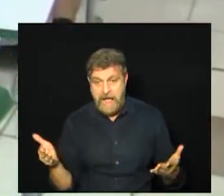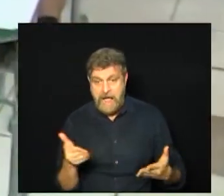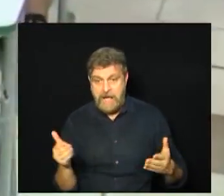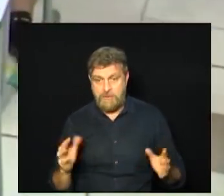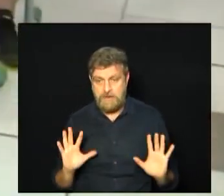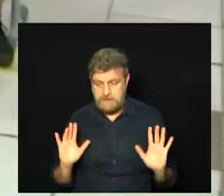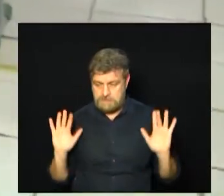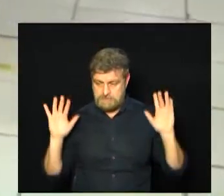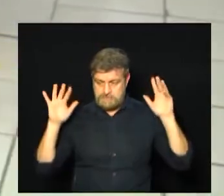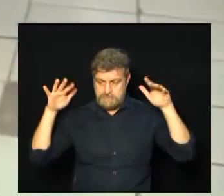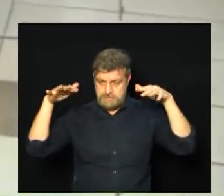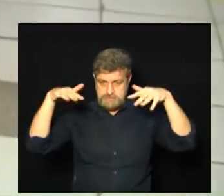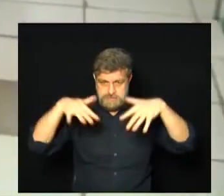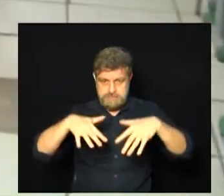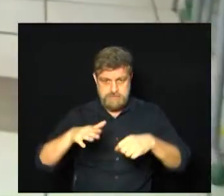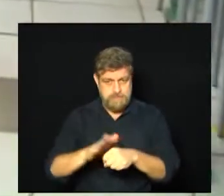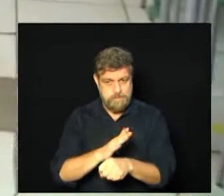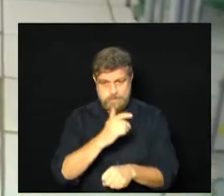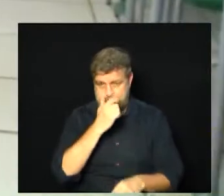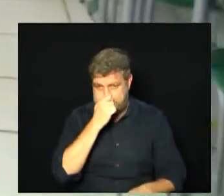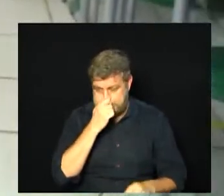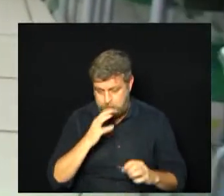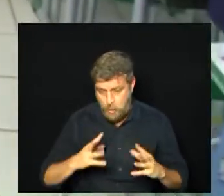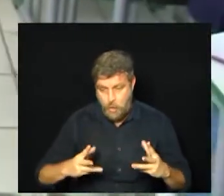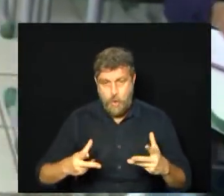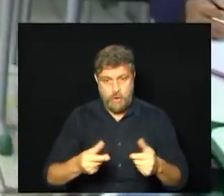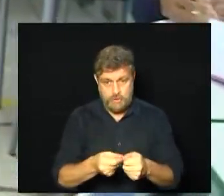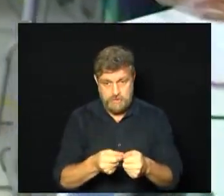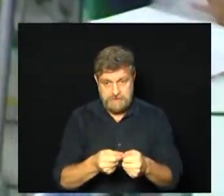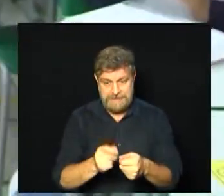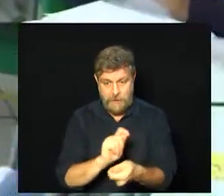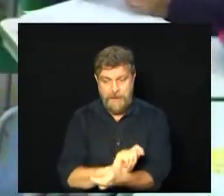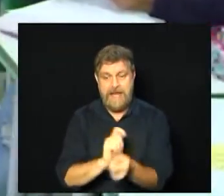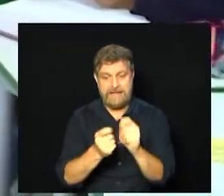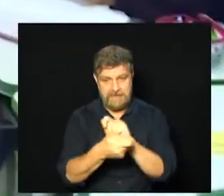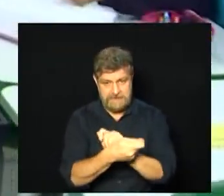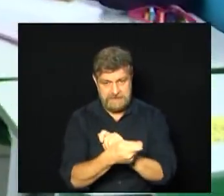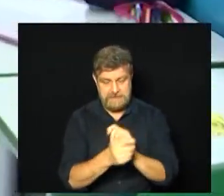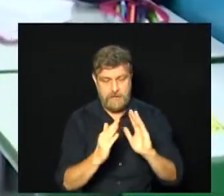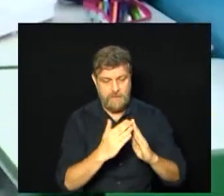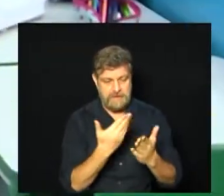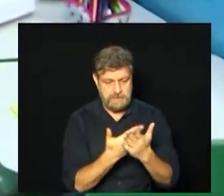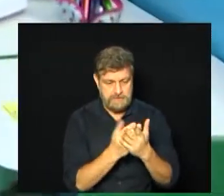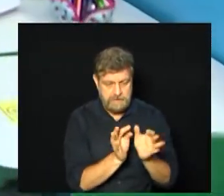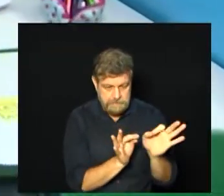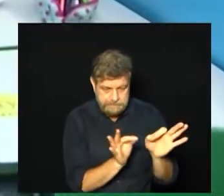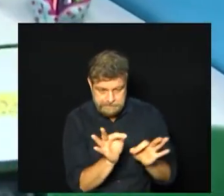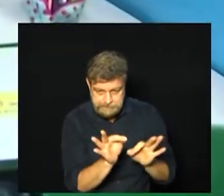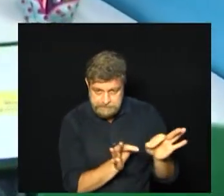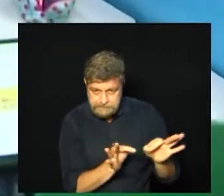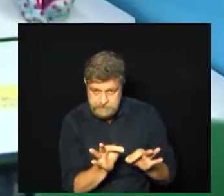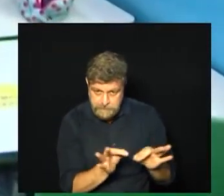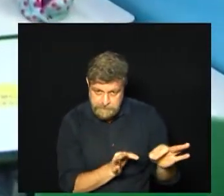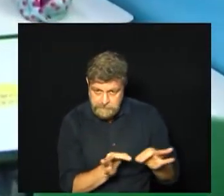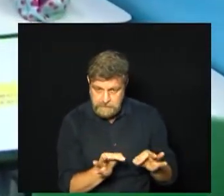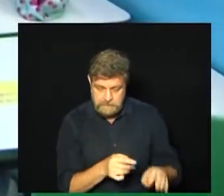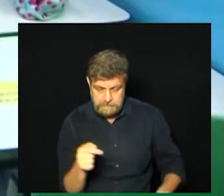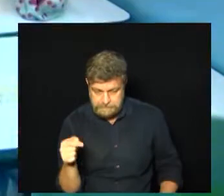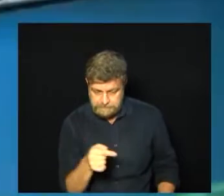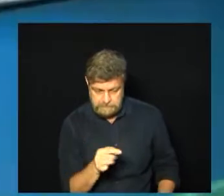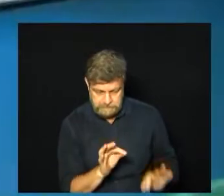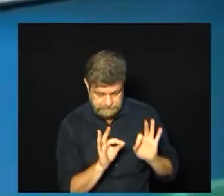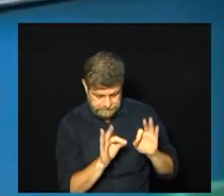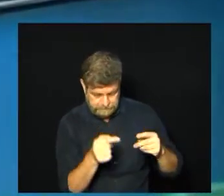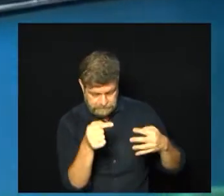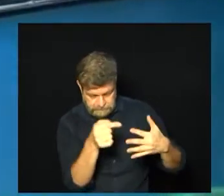receber a capacidade máxima. Para isso é preciso haver uma organização na escola, né? Os espaços precisam ser reorientados. A gente